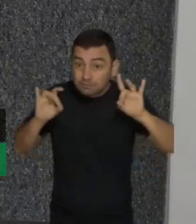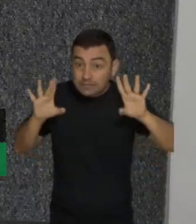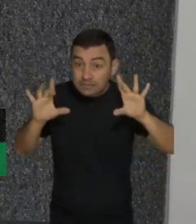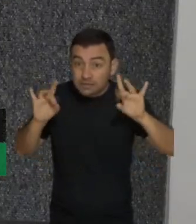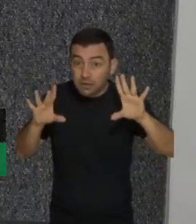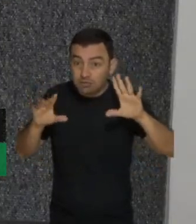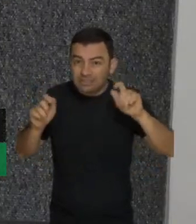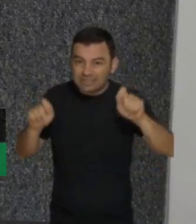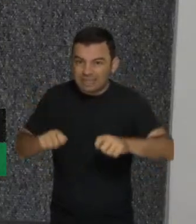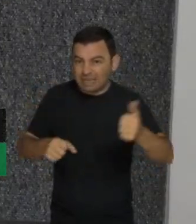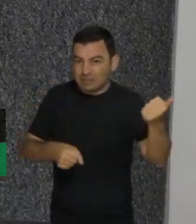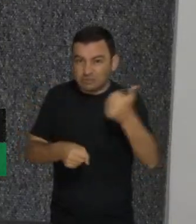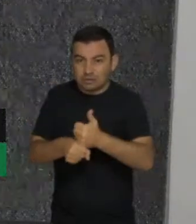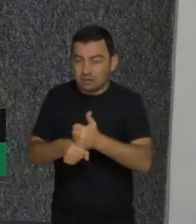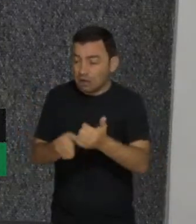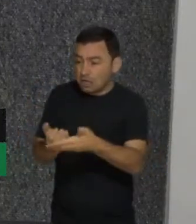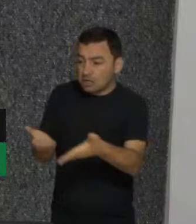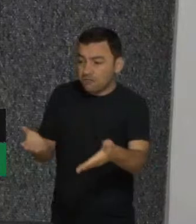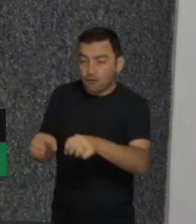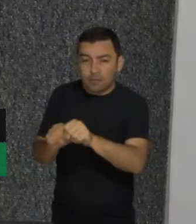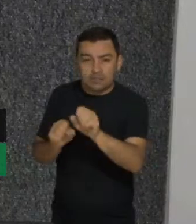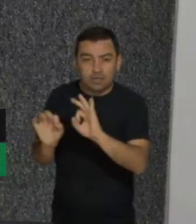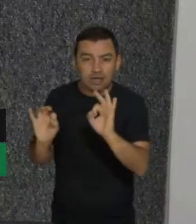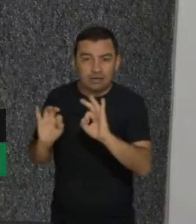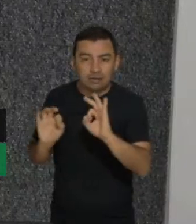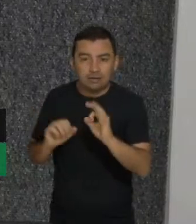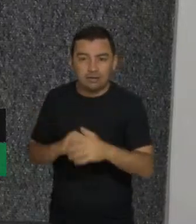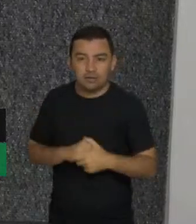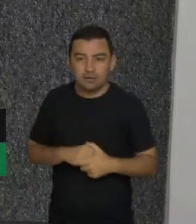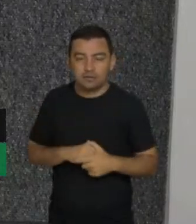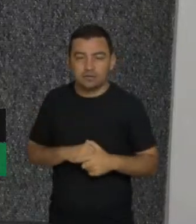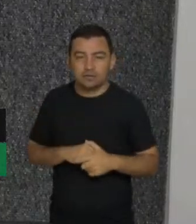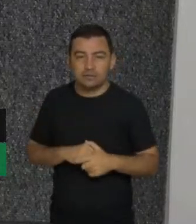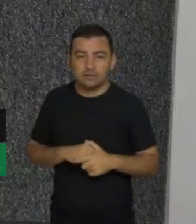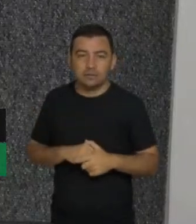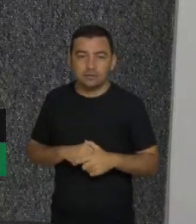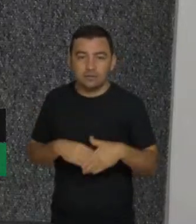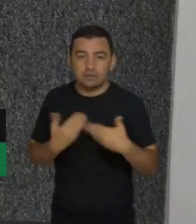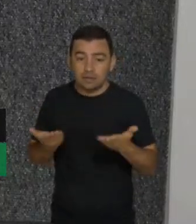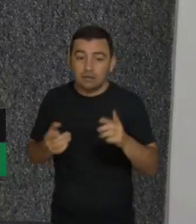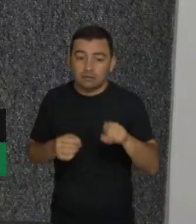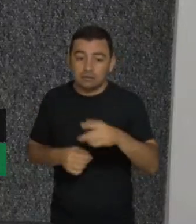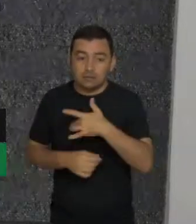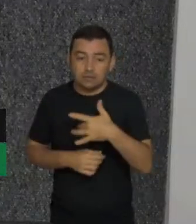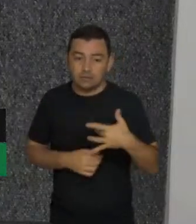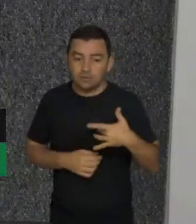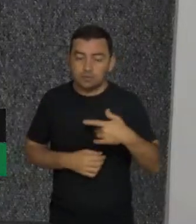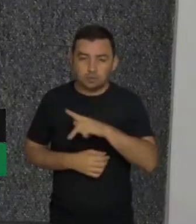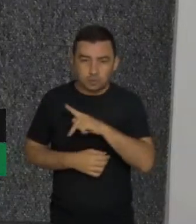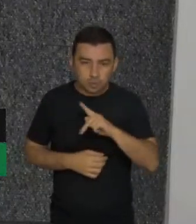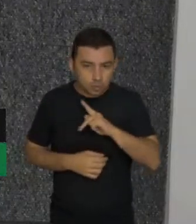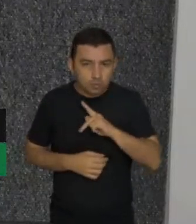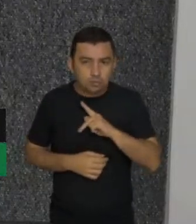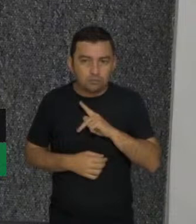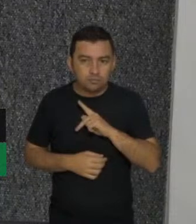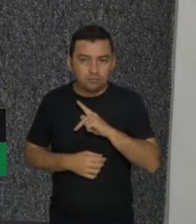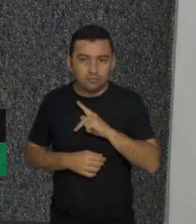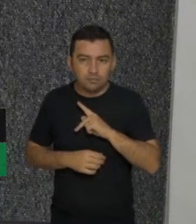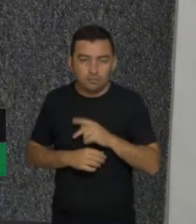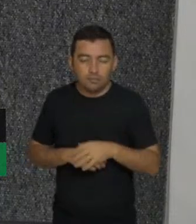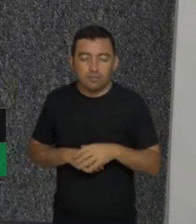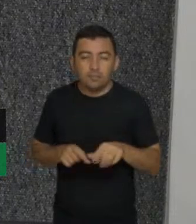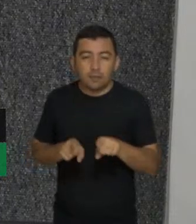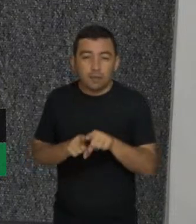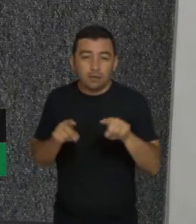colegas que não tem formação é uma questão de saúde pública de interesse público e uma uma uma